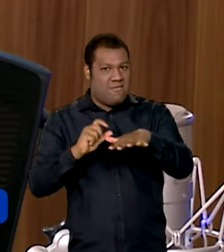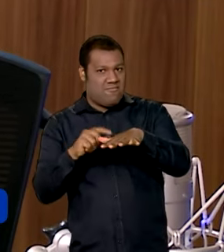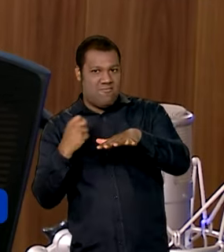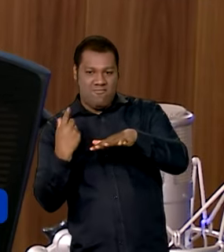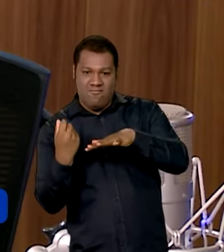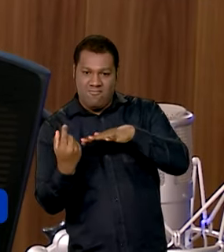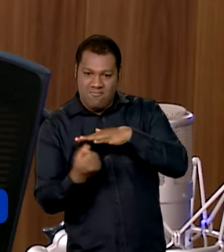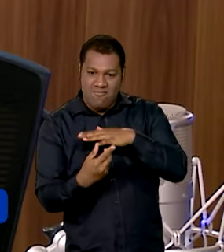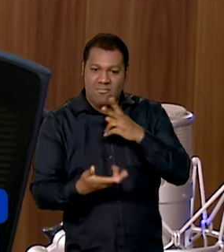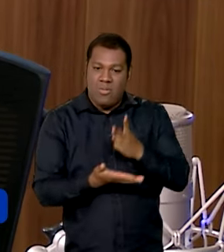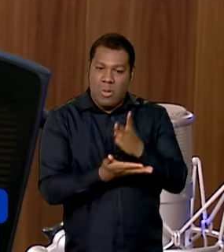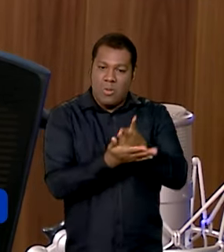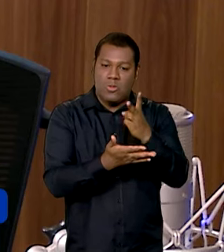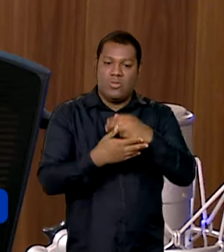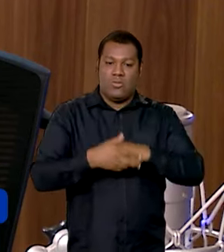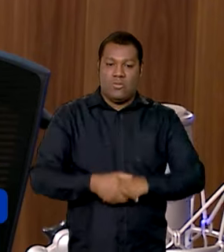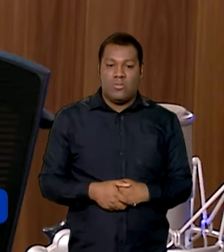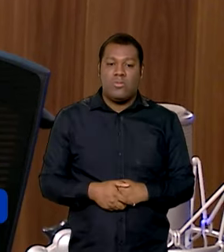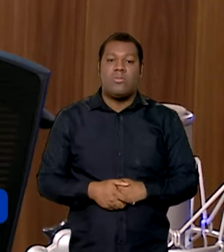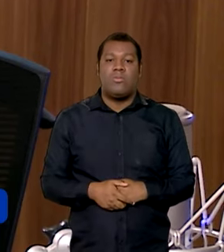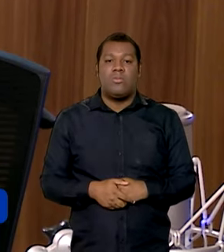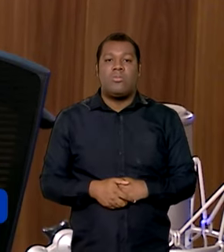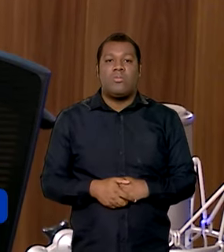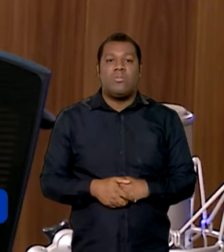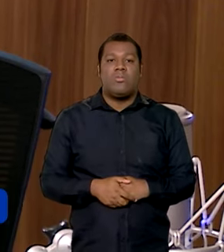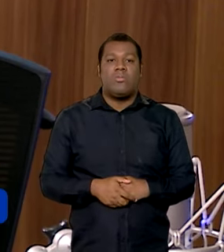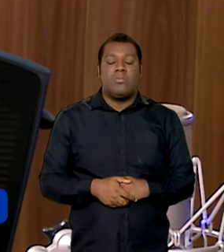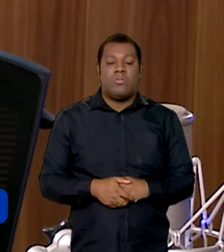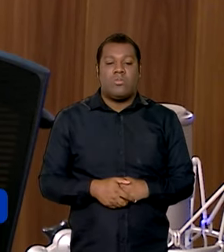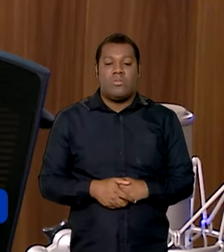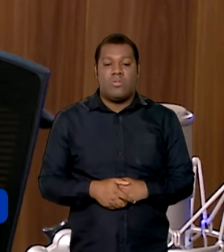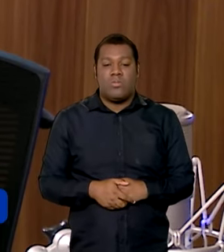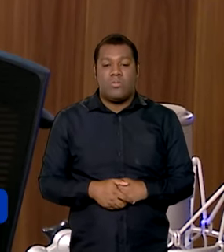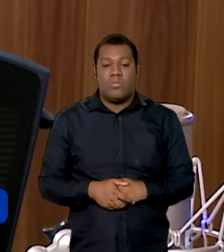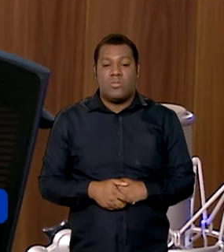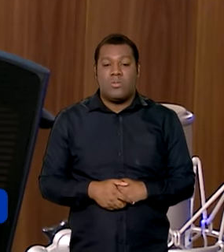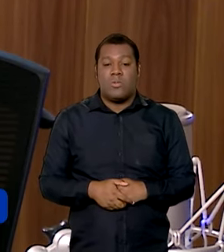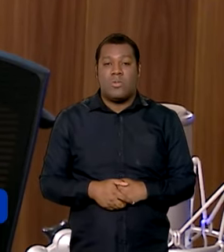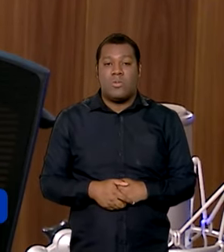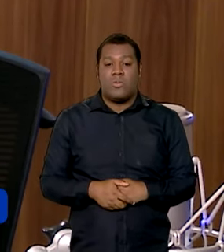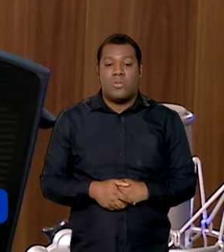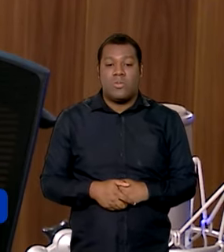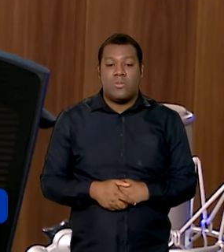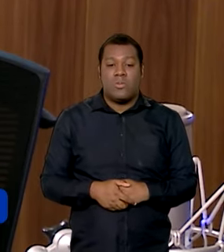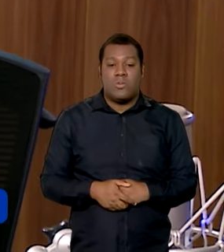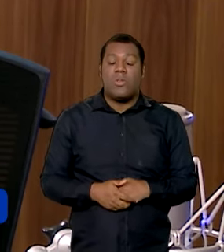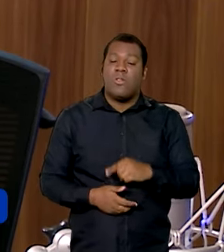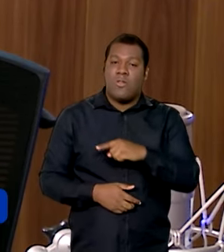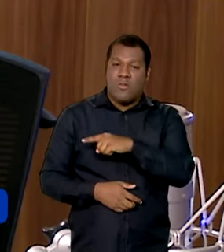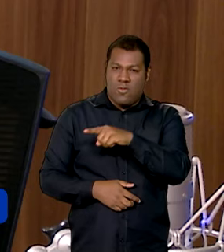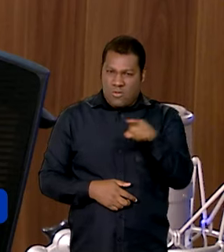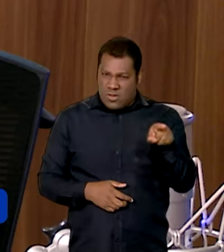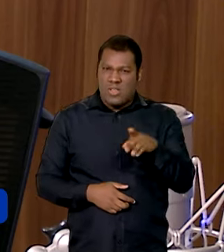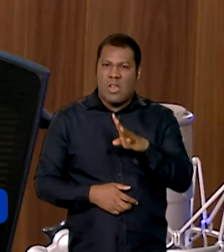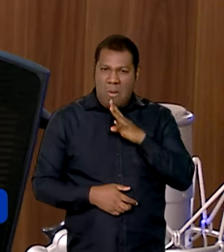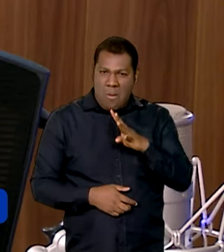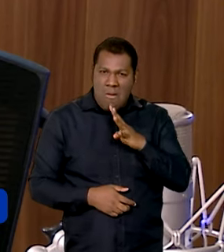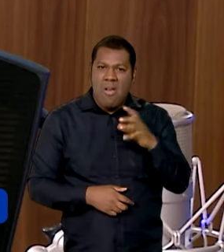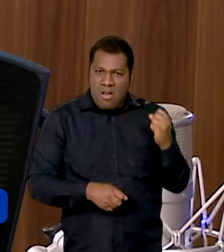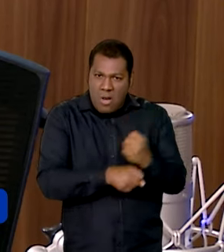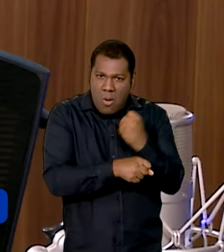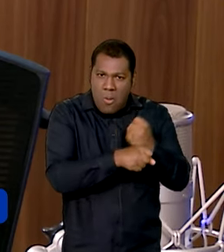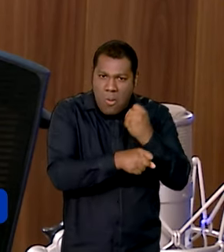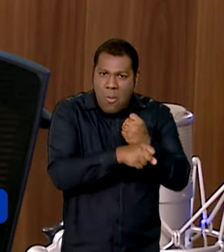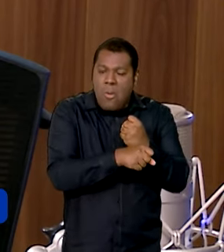tempo que eu condeno agradecer a todos aqueles que olha e você que tá me ouvindo aí que conhece as obras que